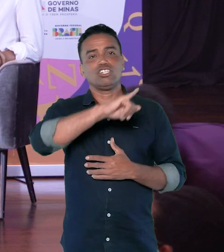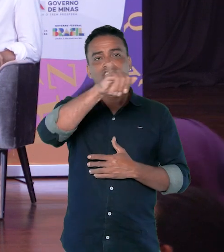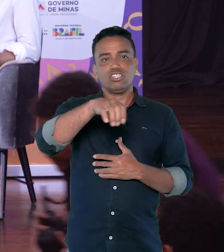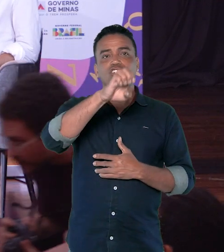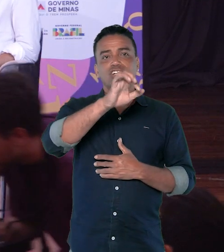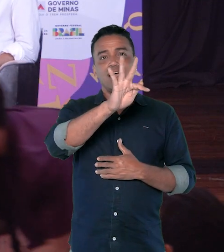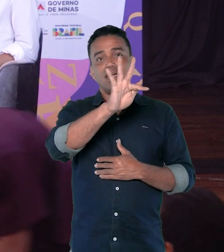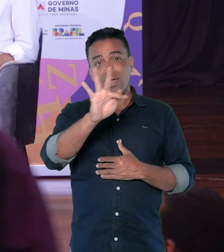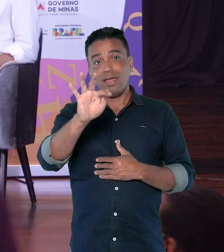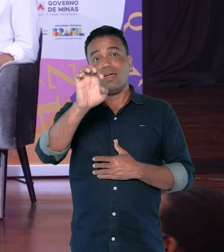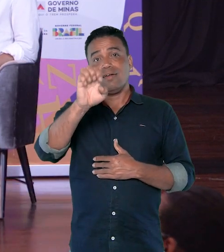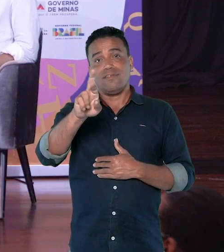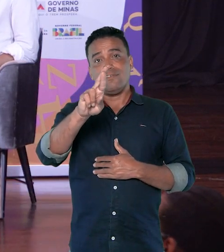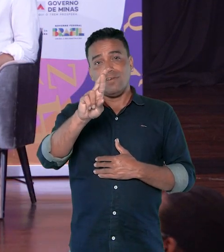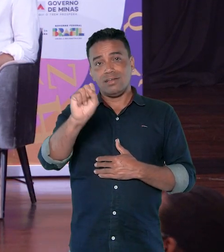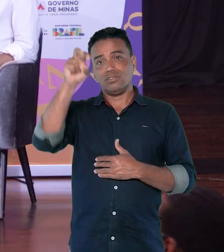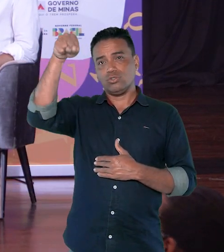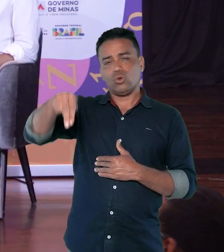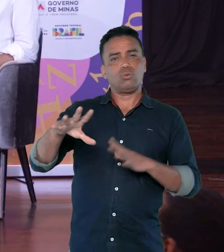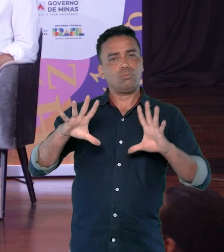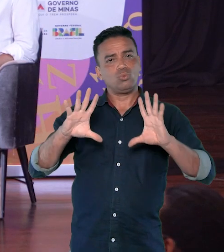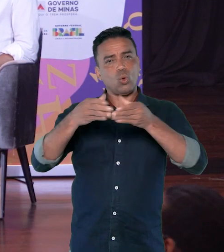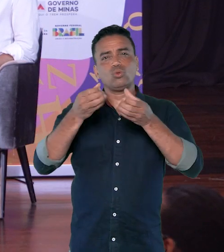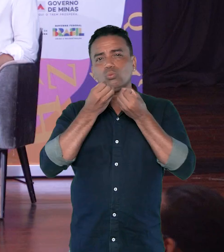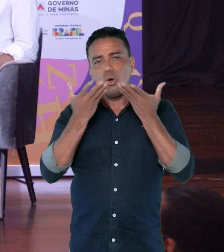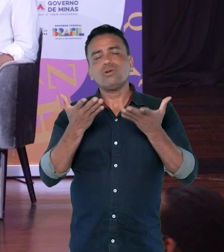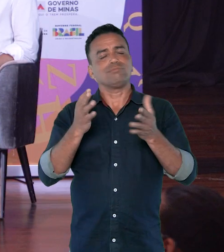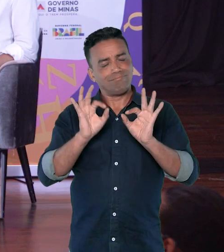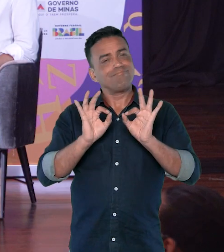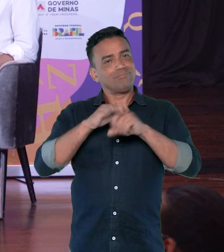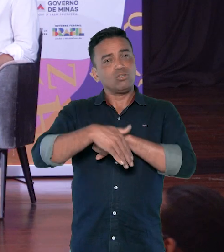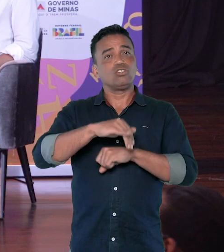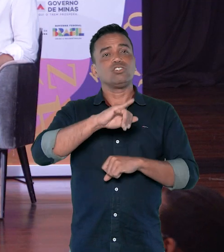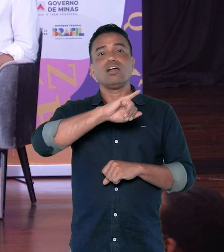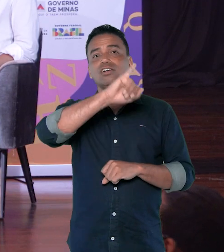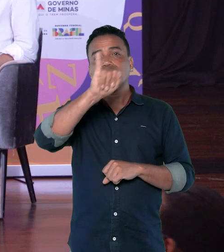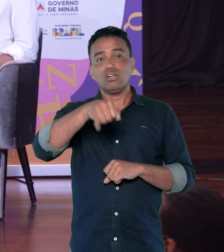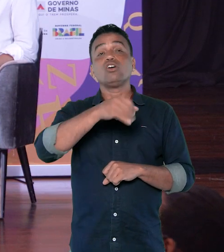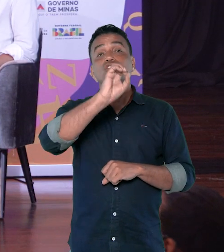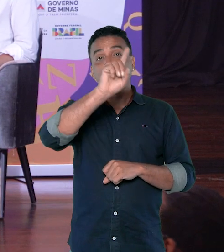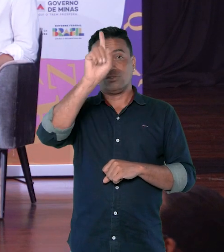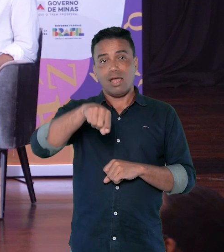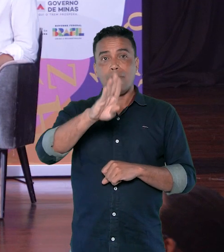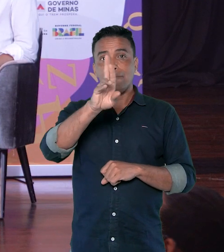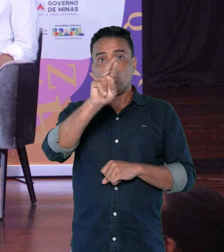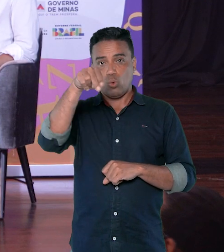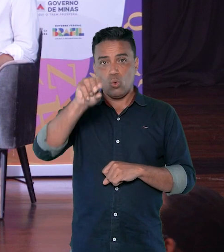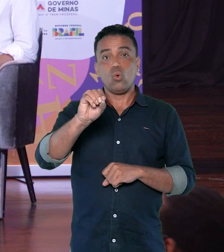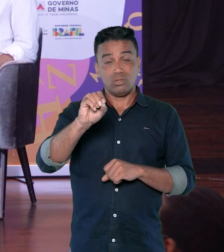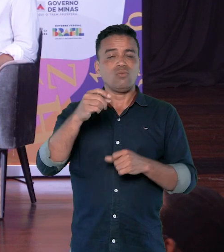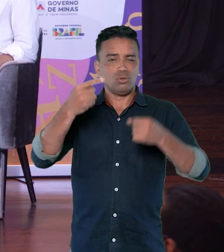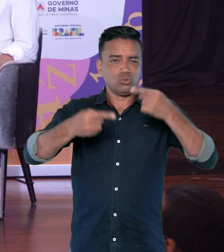noite para toda a organização. Meu nome é José Bruno. Eu vou manter ainda a discussão nessa questão do ambiente